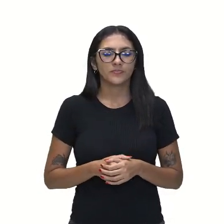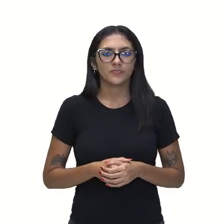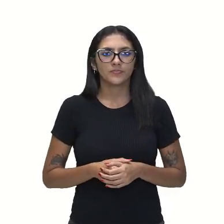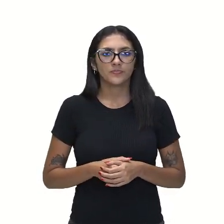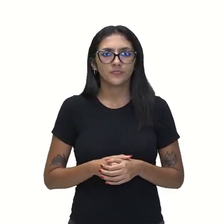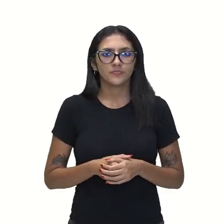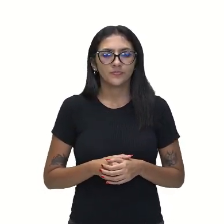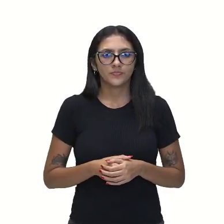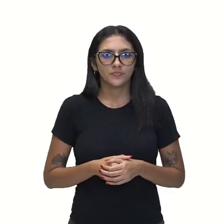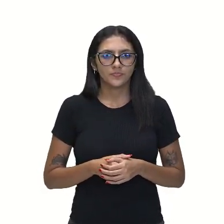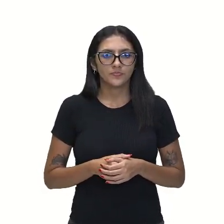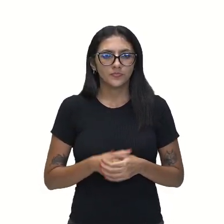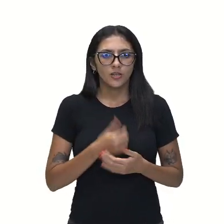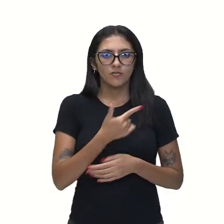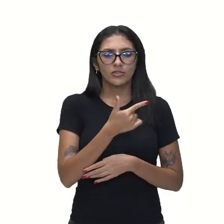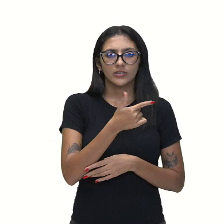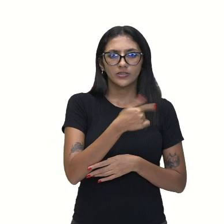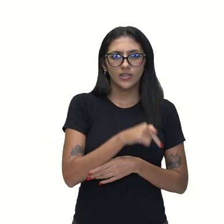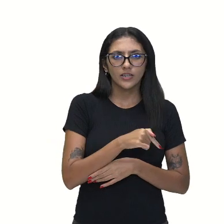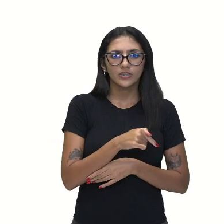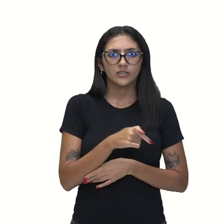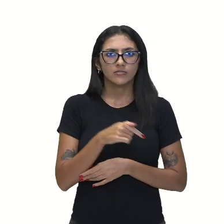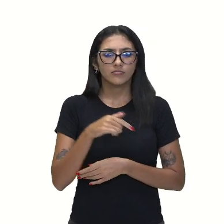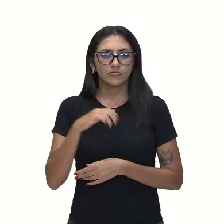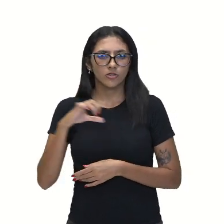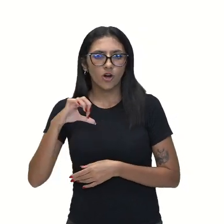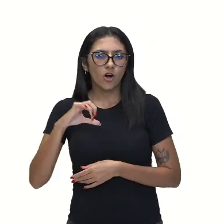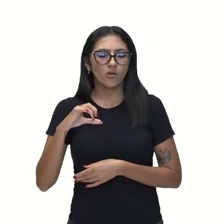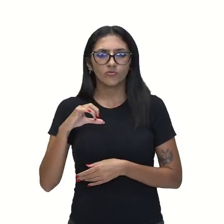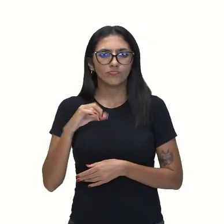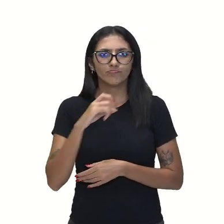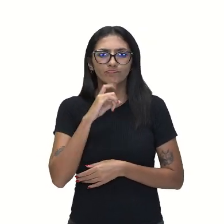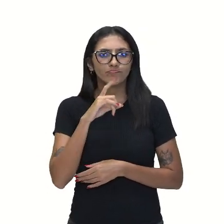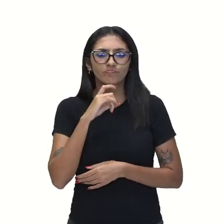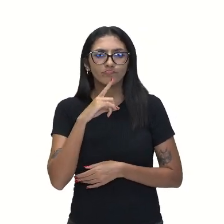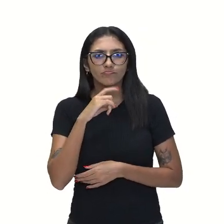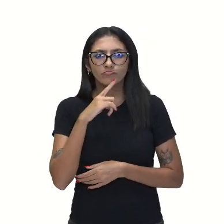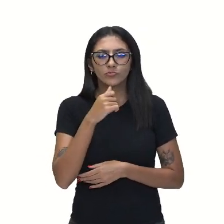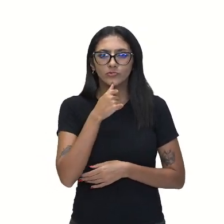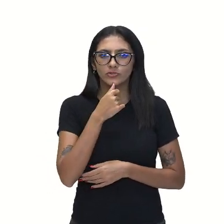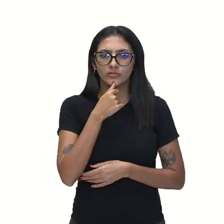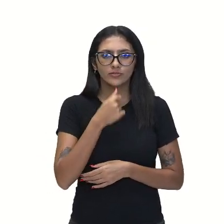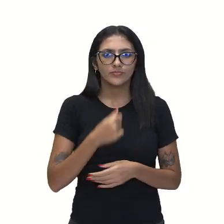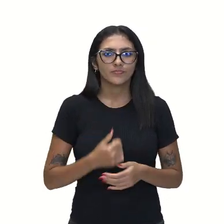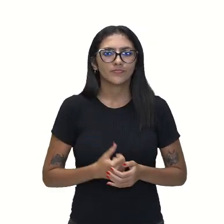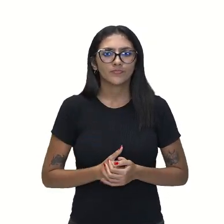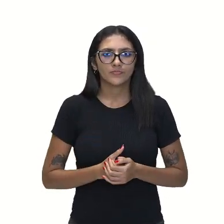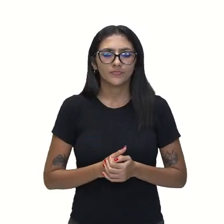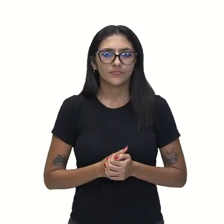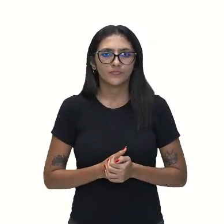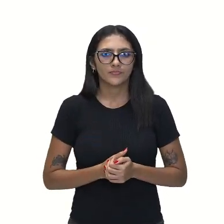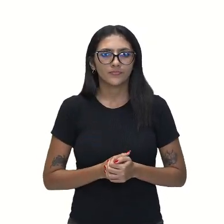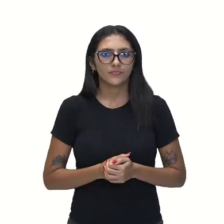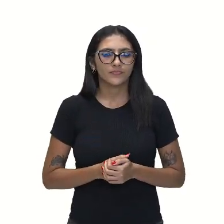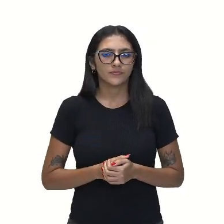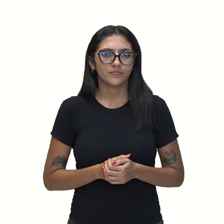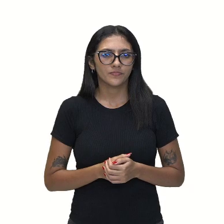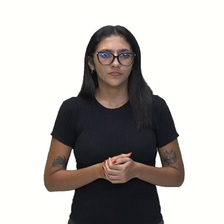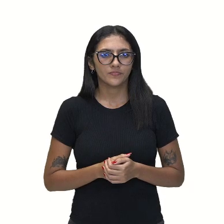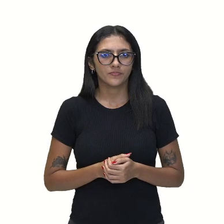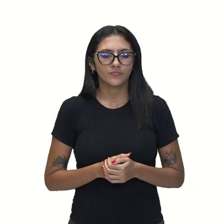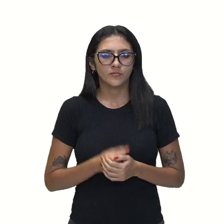é 27, ali é 29, e ainda não dá para a gente resolver a equação exponencial. O que a gente vai fazer então? Vamos